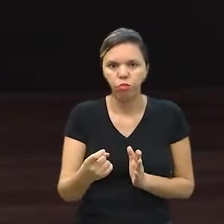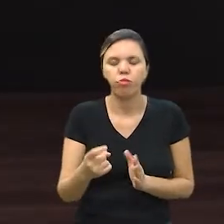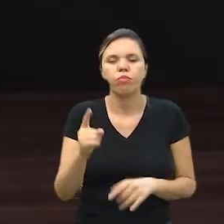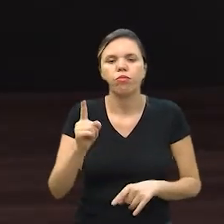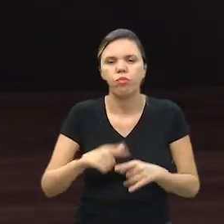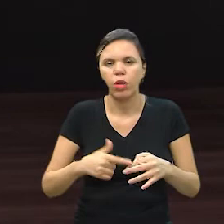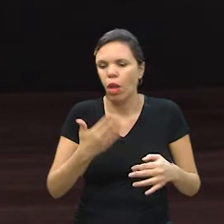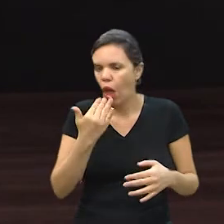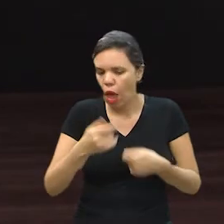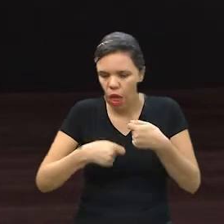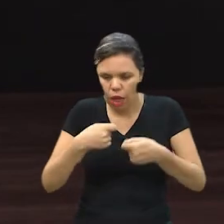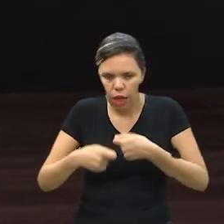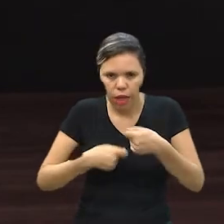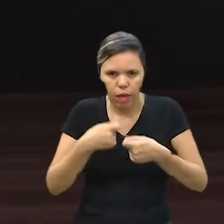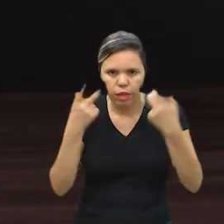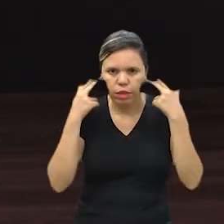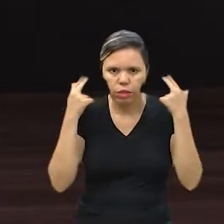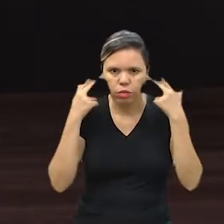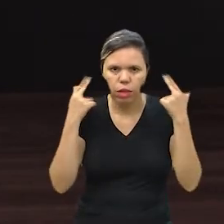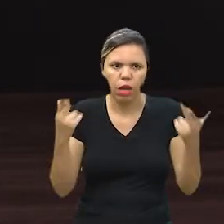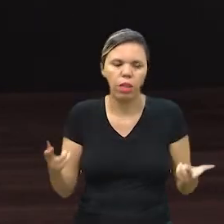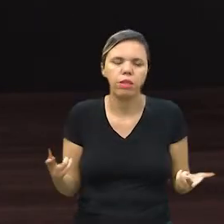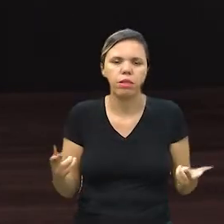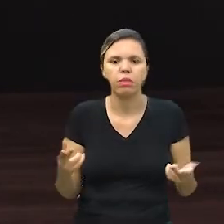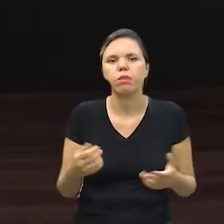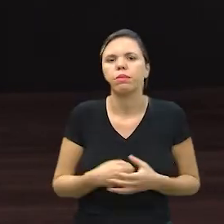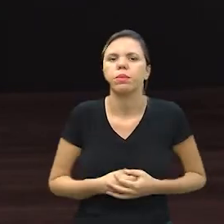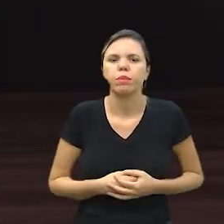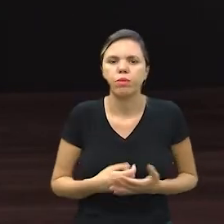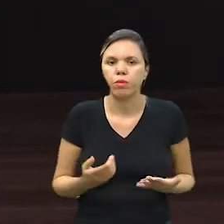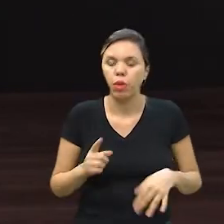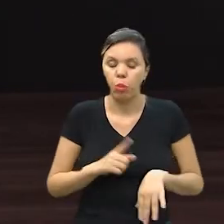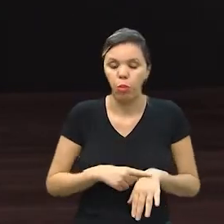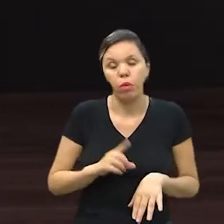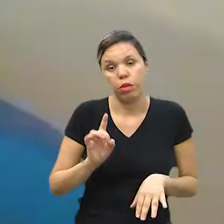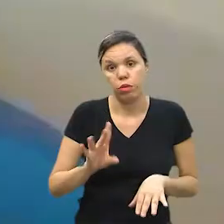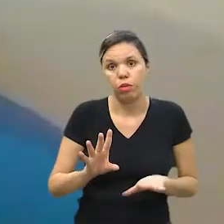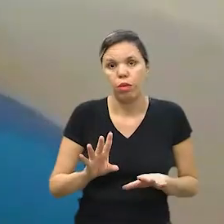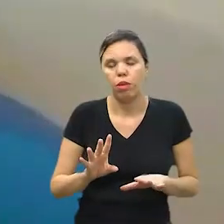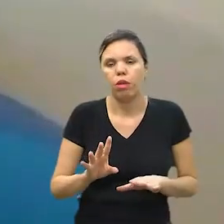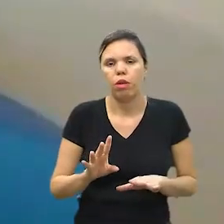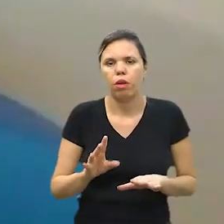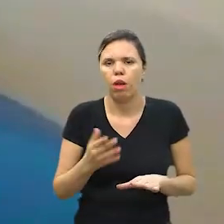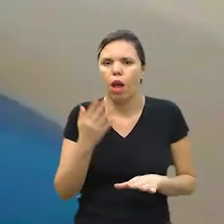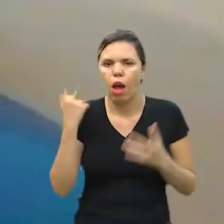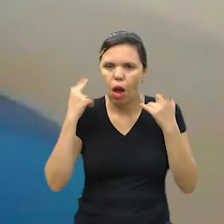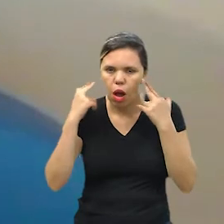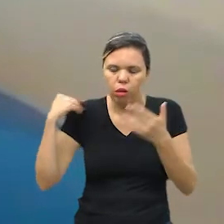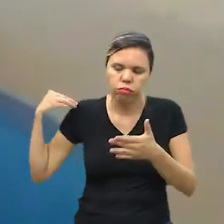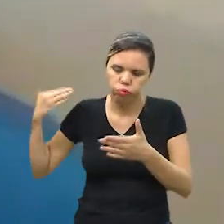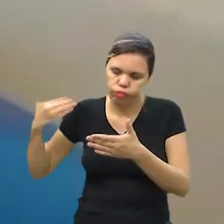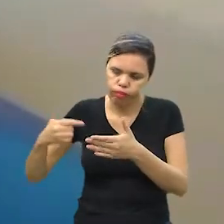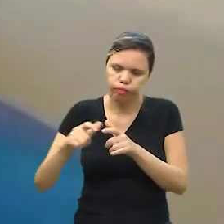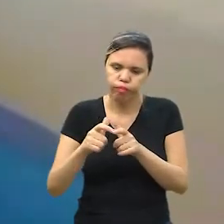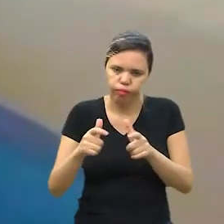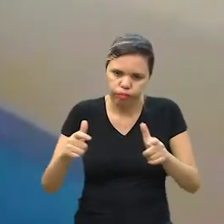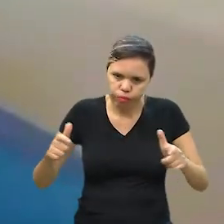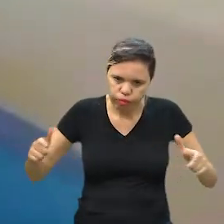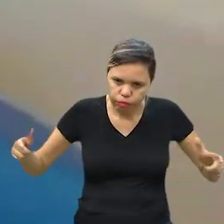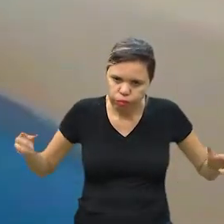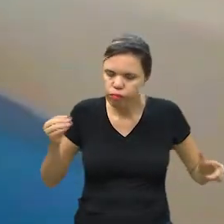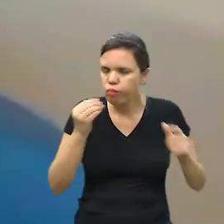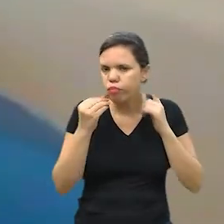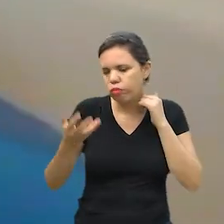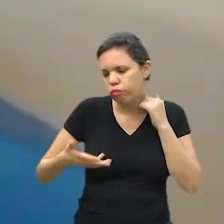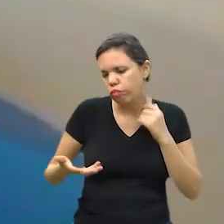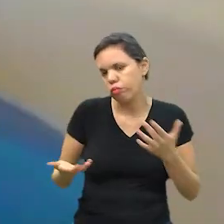pelos orgânicos. Não é um crescente interesse nesse momento específico. Os orgânicos já vêm ganhando um grande mercado,